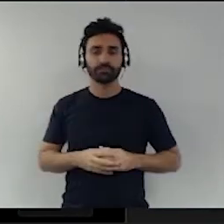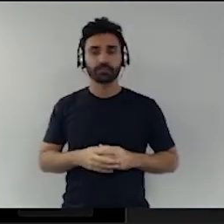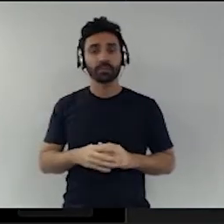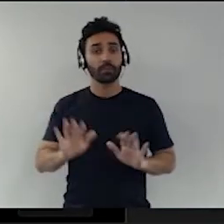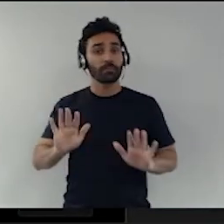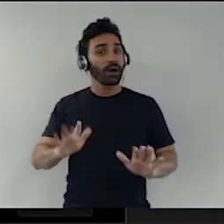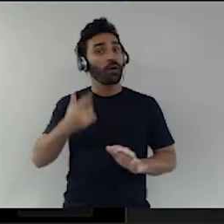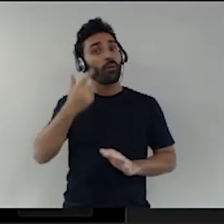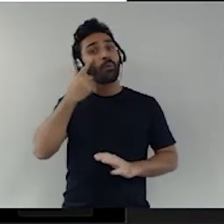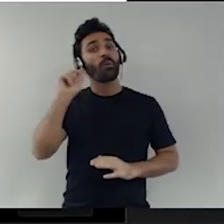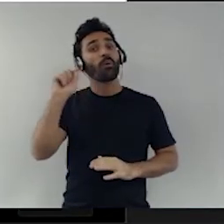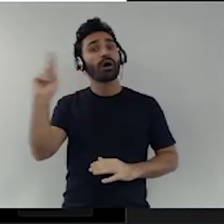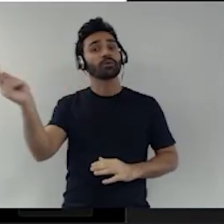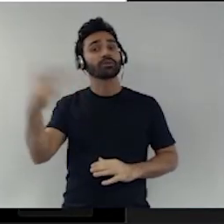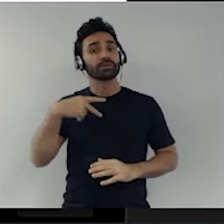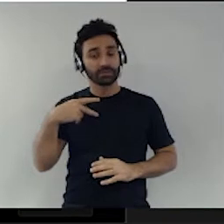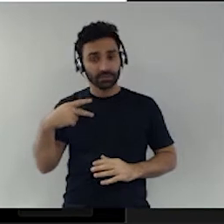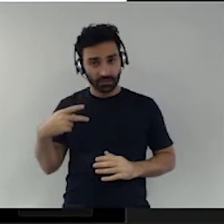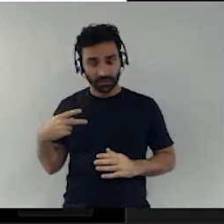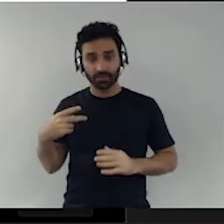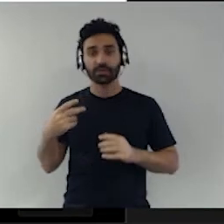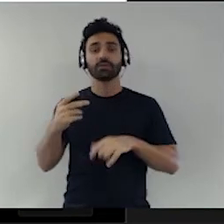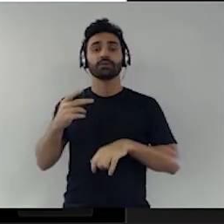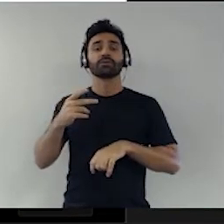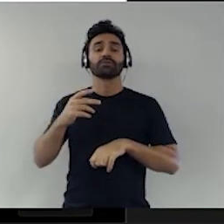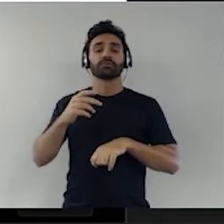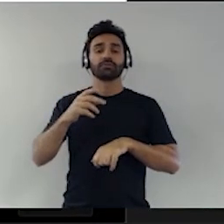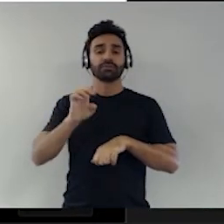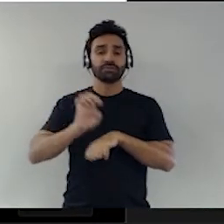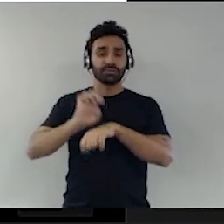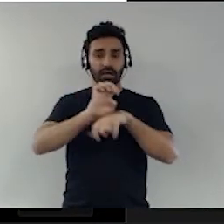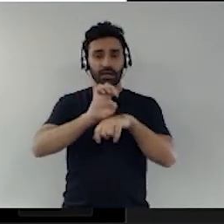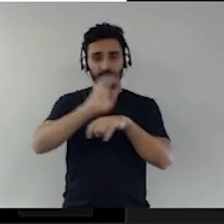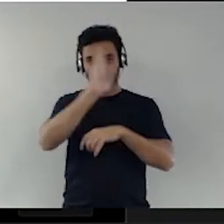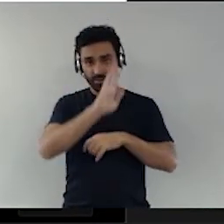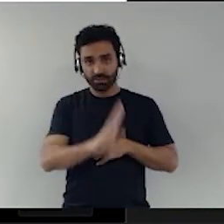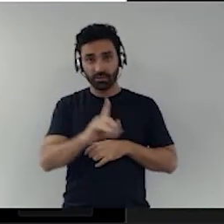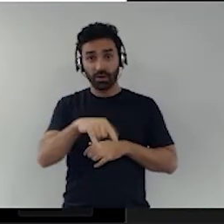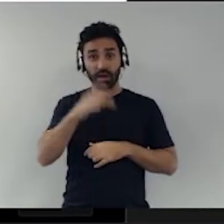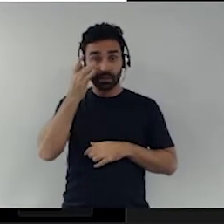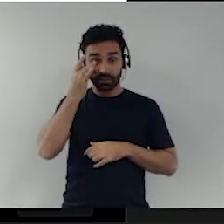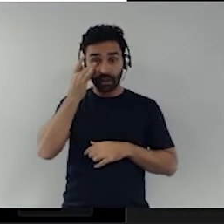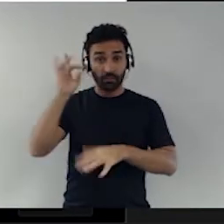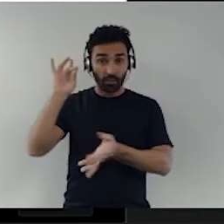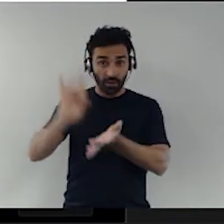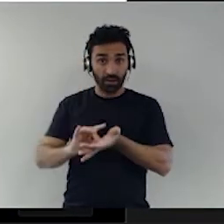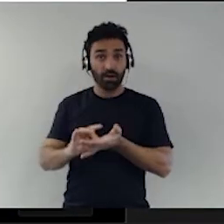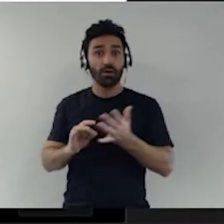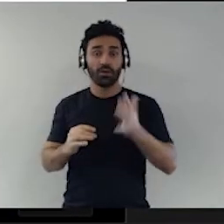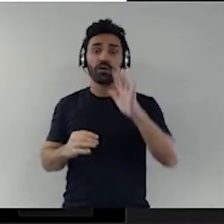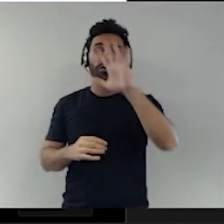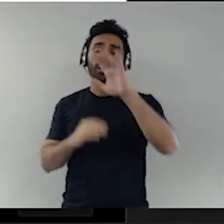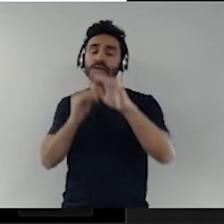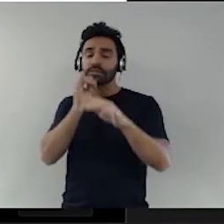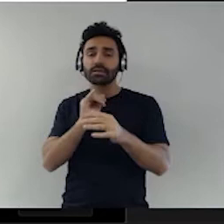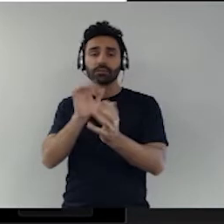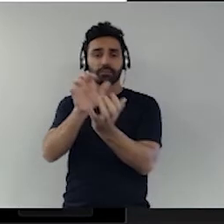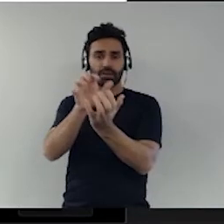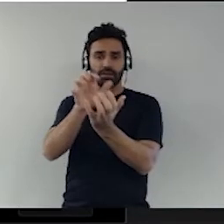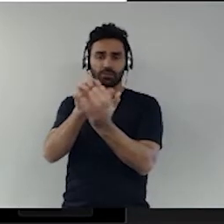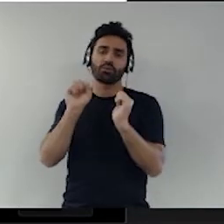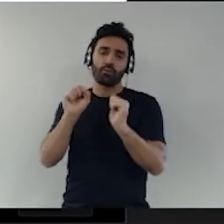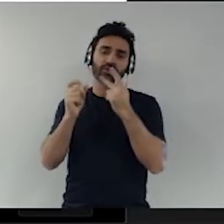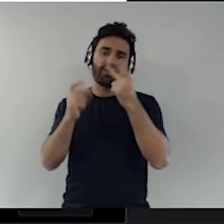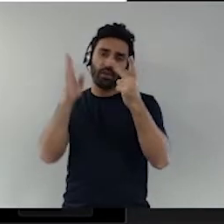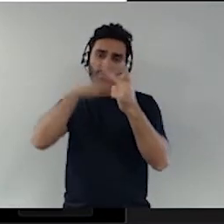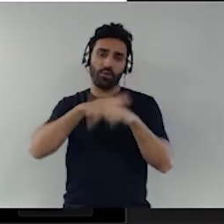está acontecendo nos estados brasileiros. Isso aqui é em tempo real, vocês podem medir. Eu vou pegar o Pernambuco, porque eu posso xingar meu próprio